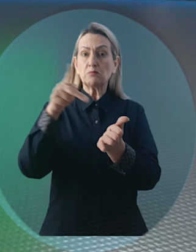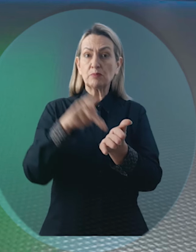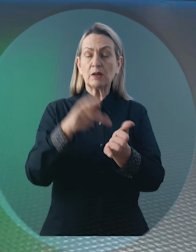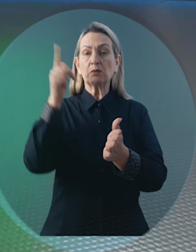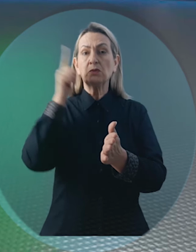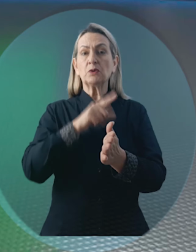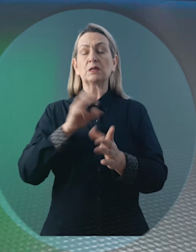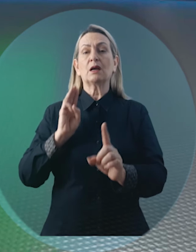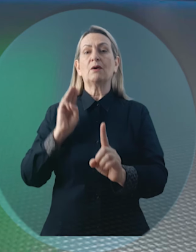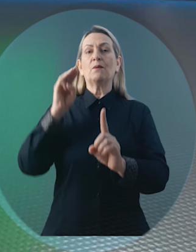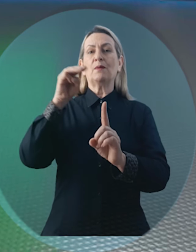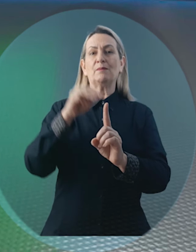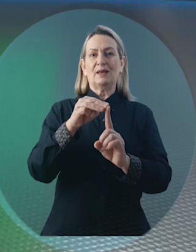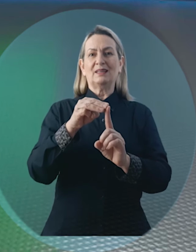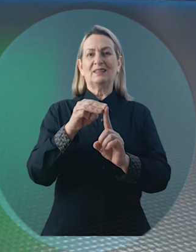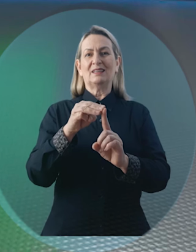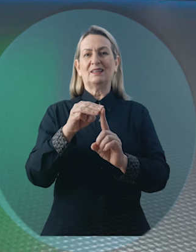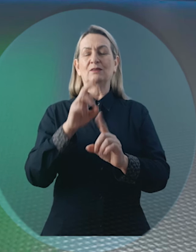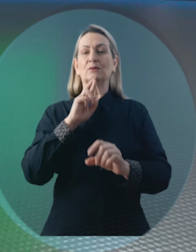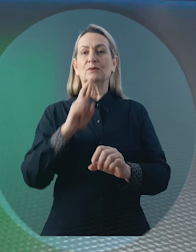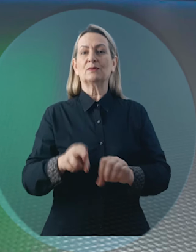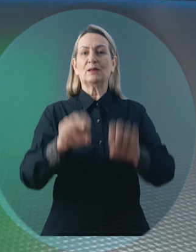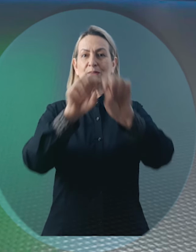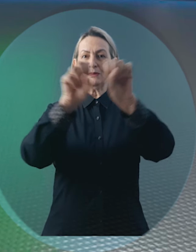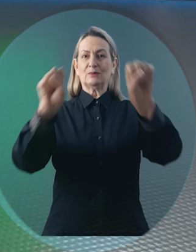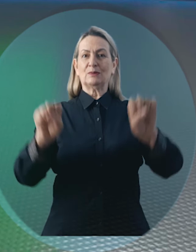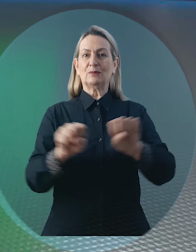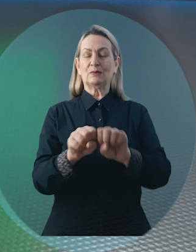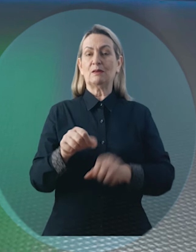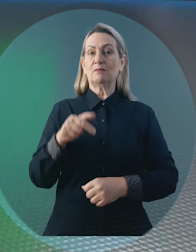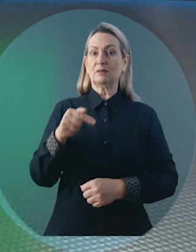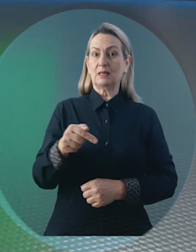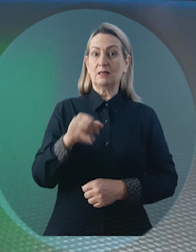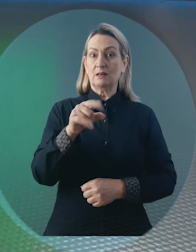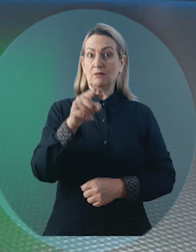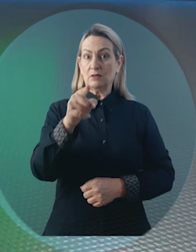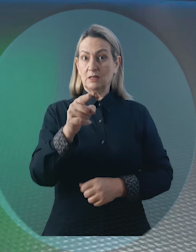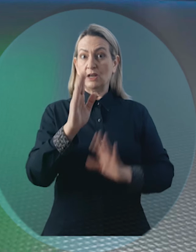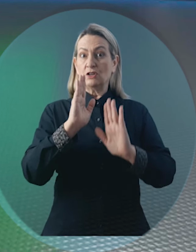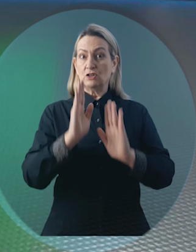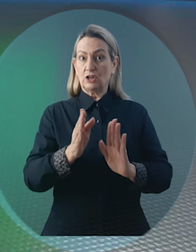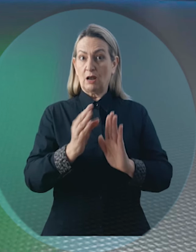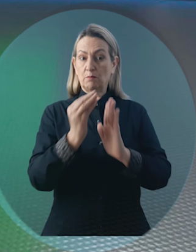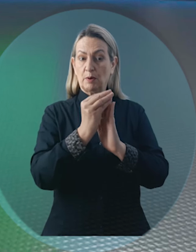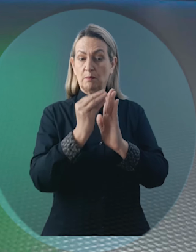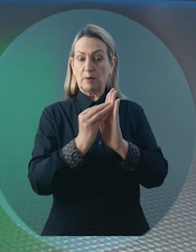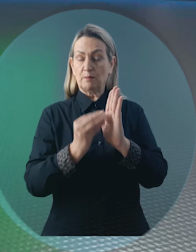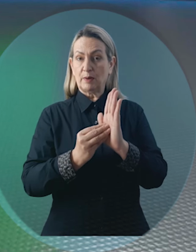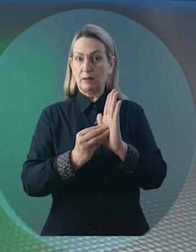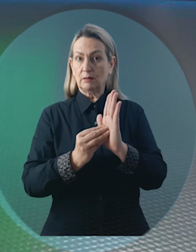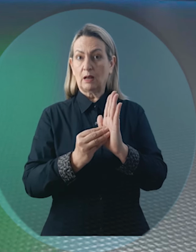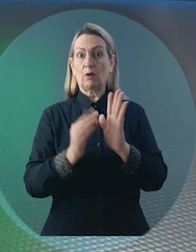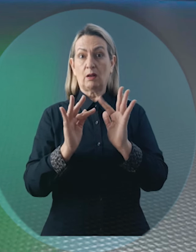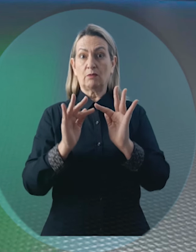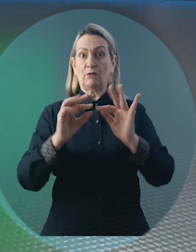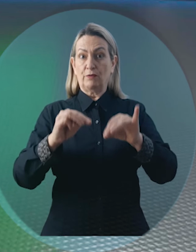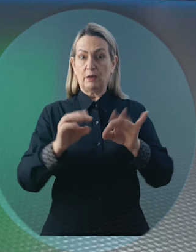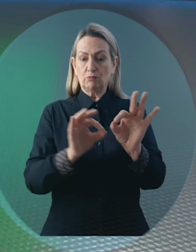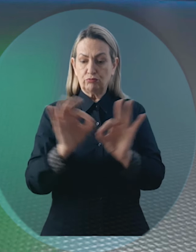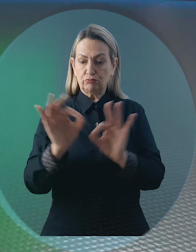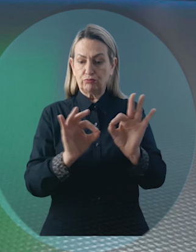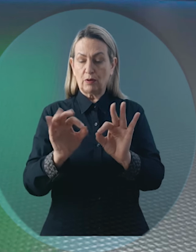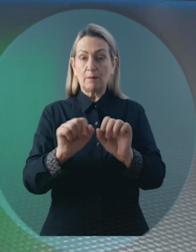para mostrar que realmente atingiram as metas do resultados sistêmico sete então se vocês já estão com isso